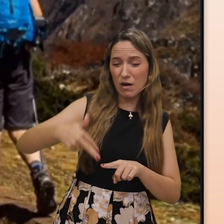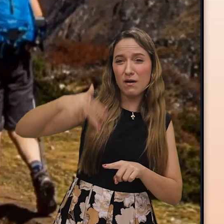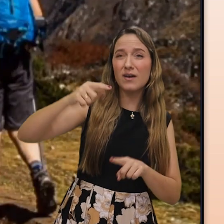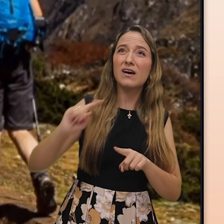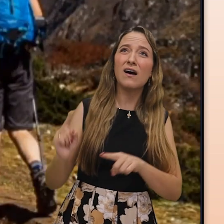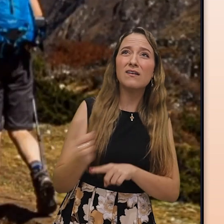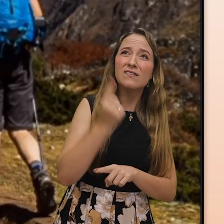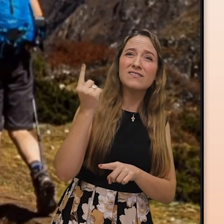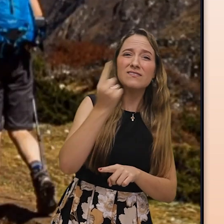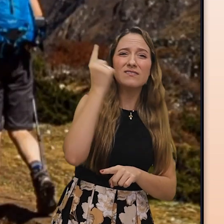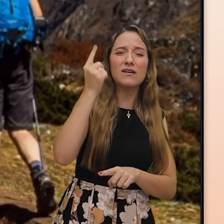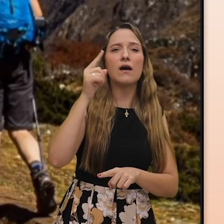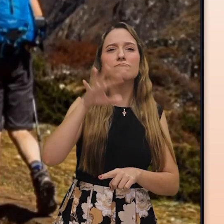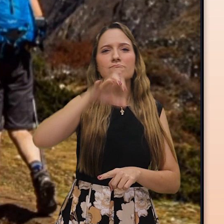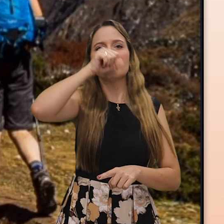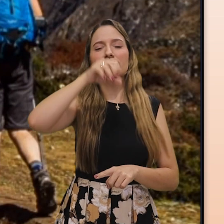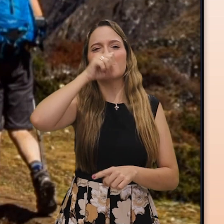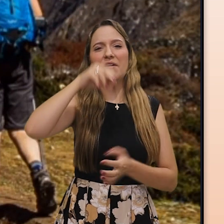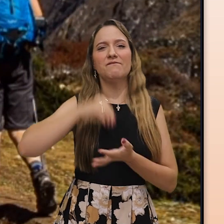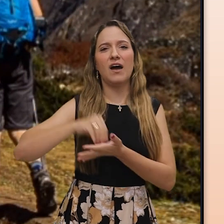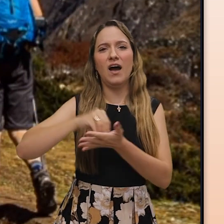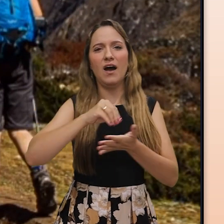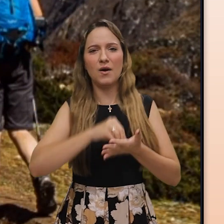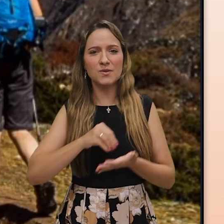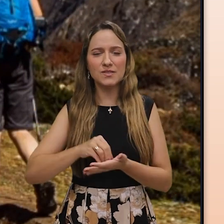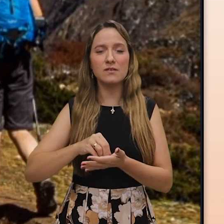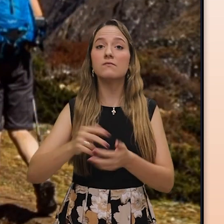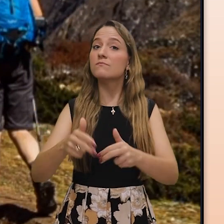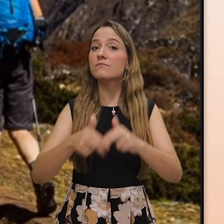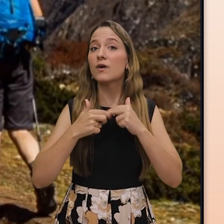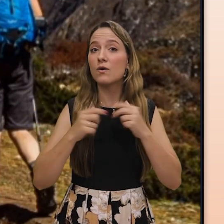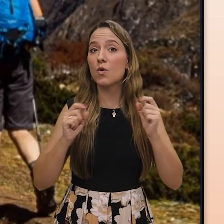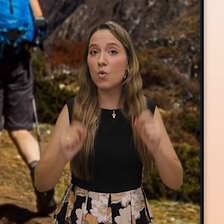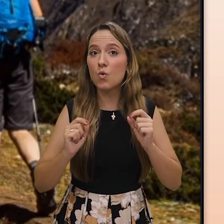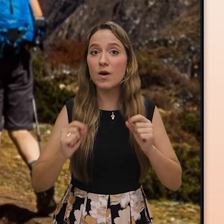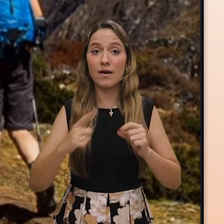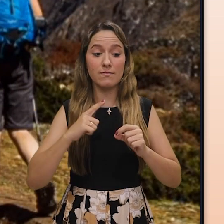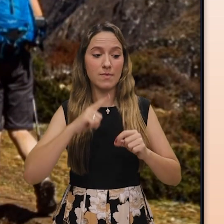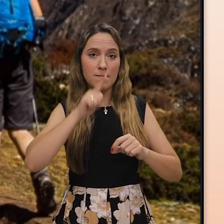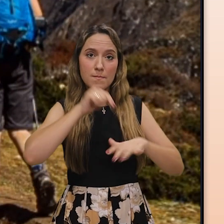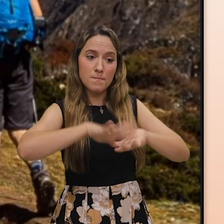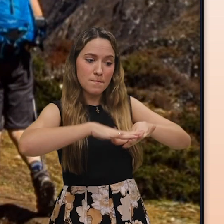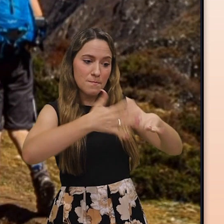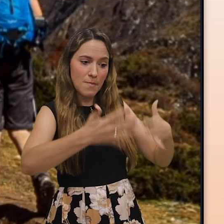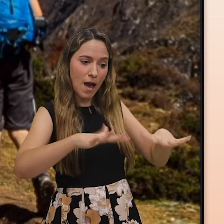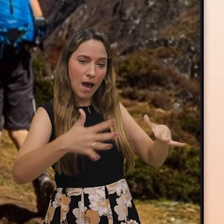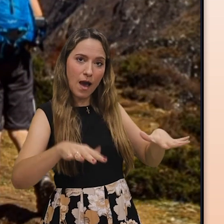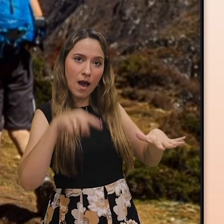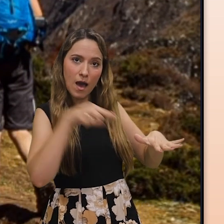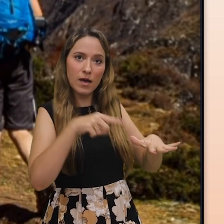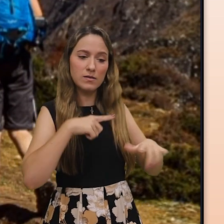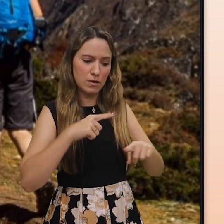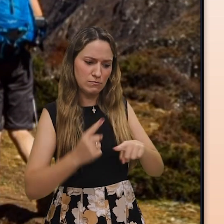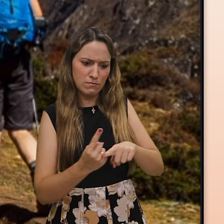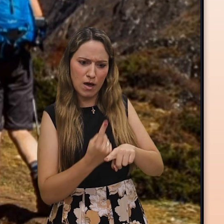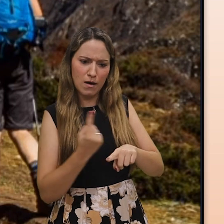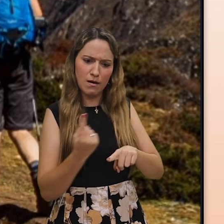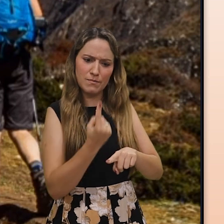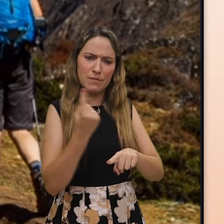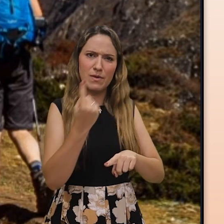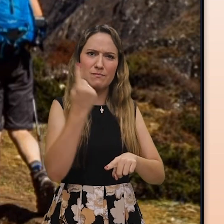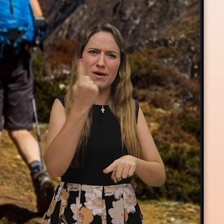altitude, mais rarefeita é a atmosfera. Isso significa que quanto mais distantes do nível do